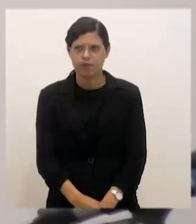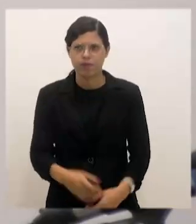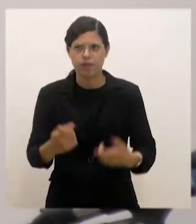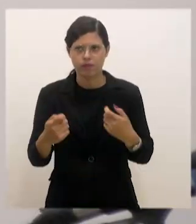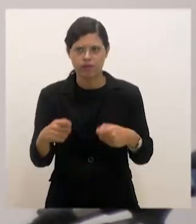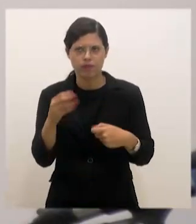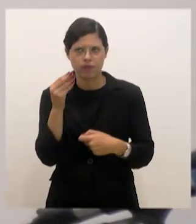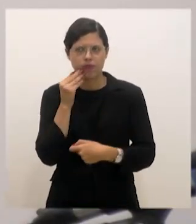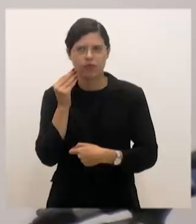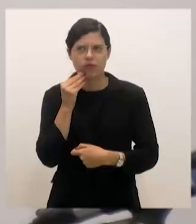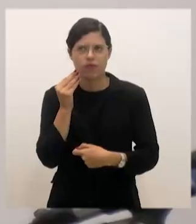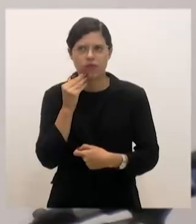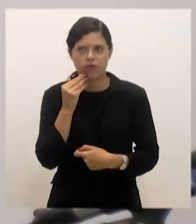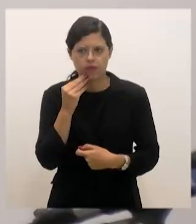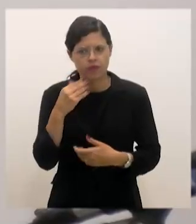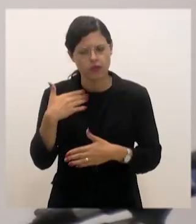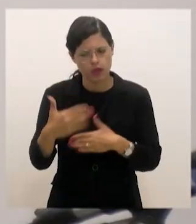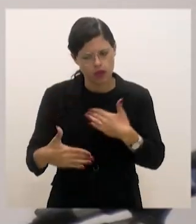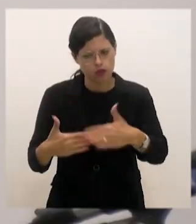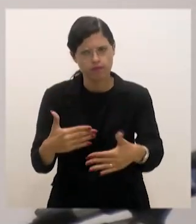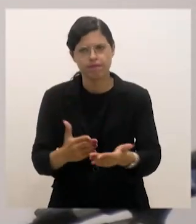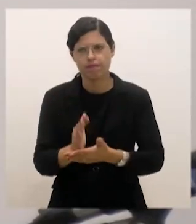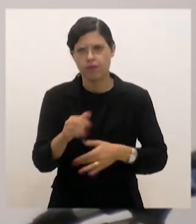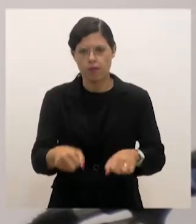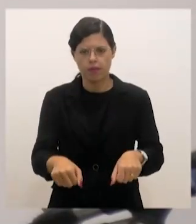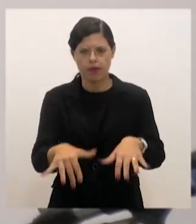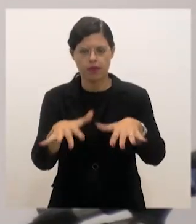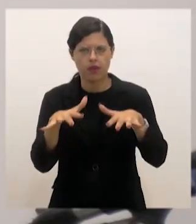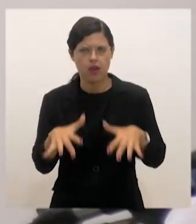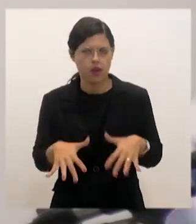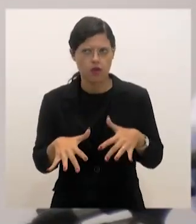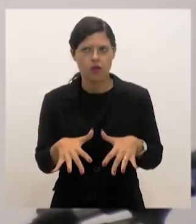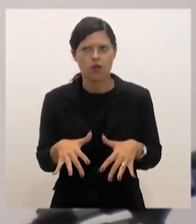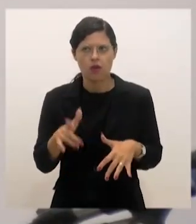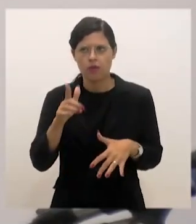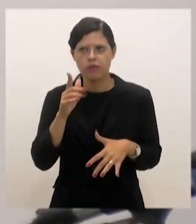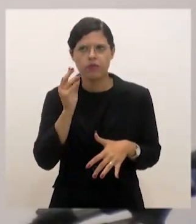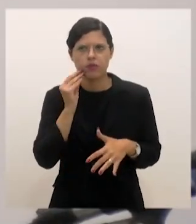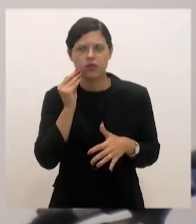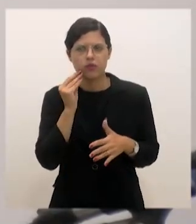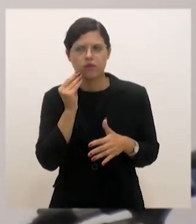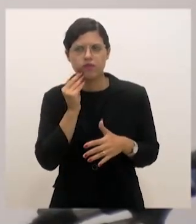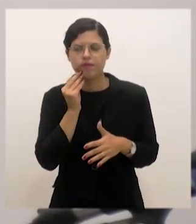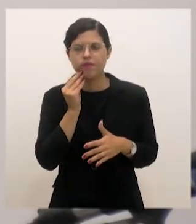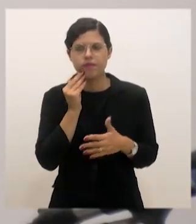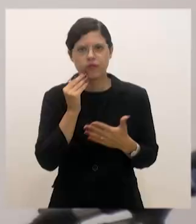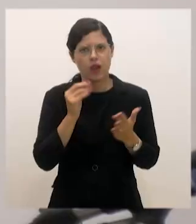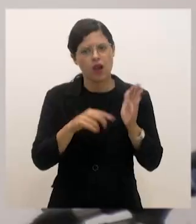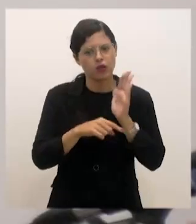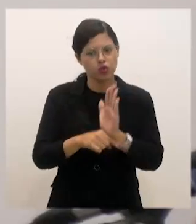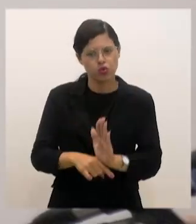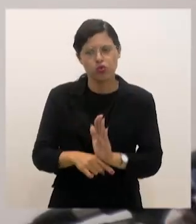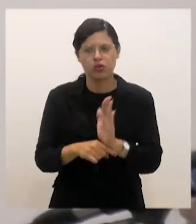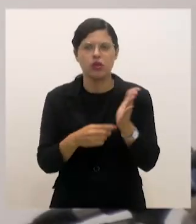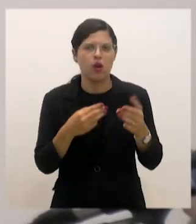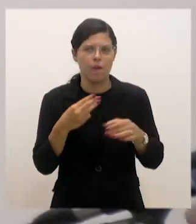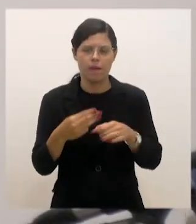passar esse obstáculo agora e ir a plenário para poder suprimir, tentar, de fato, ajudar a Iguaba